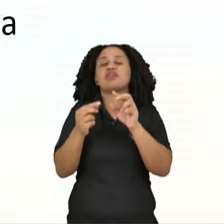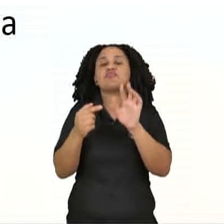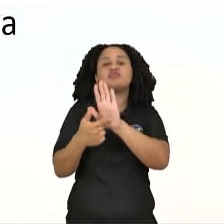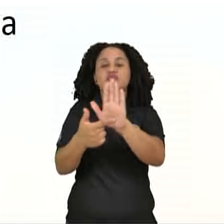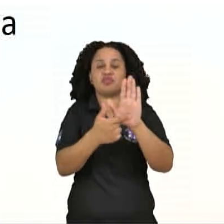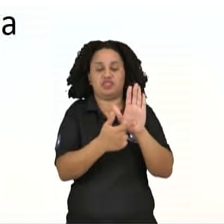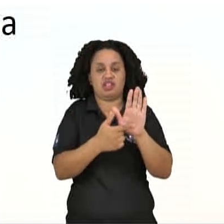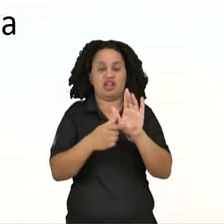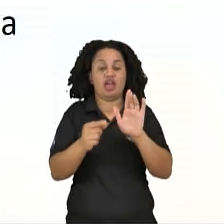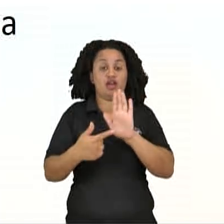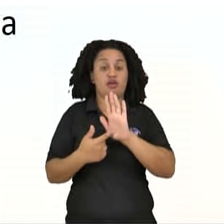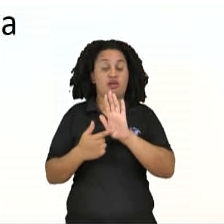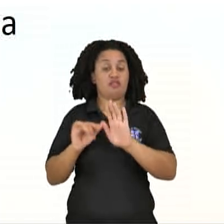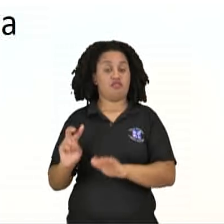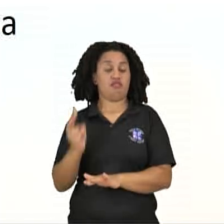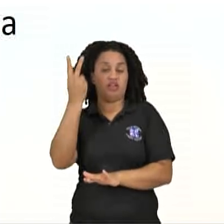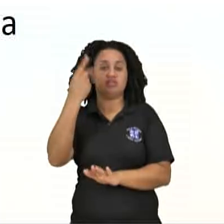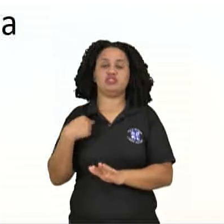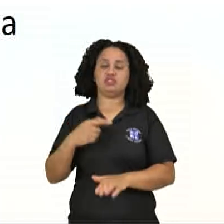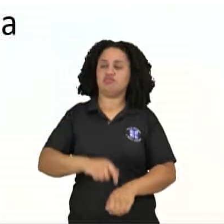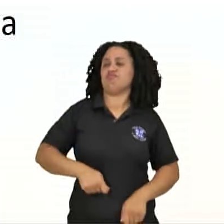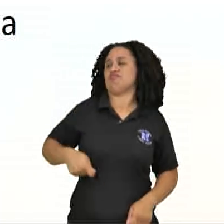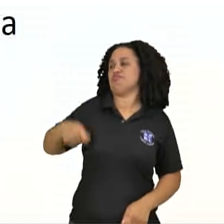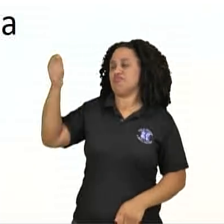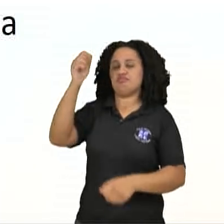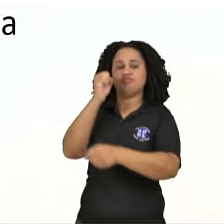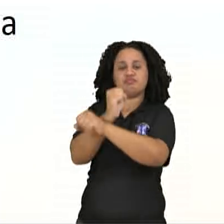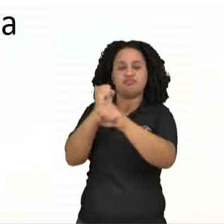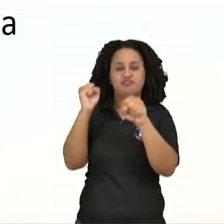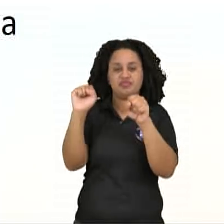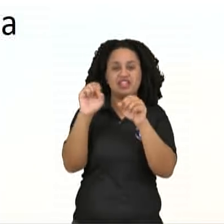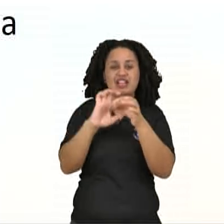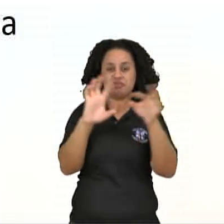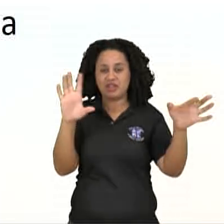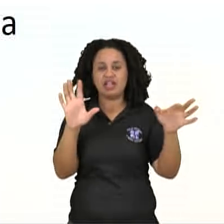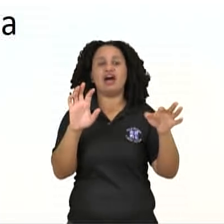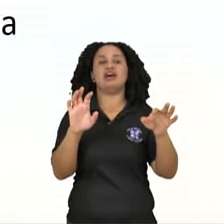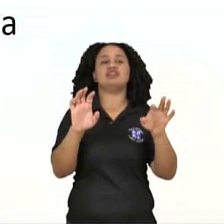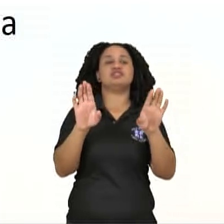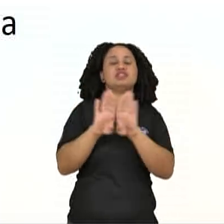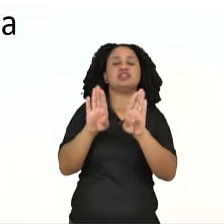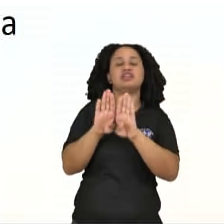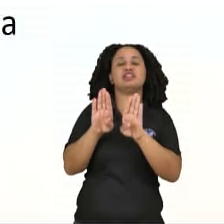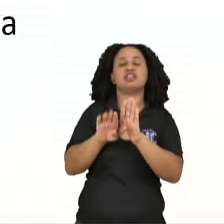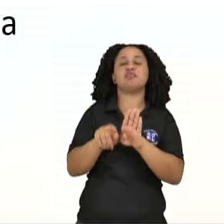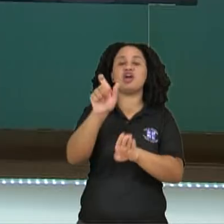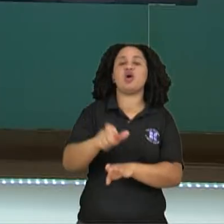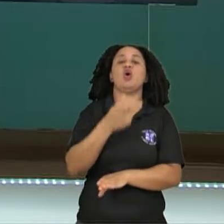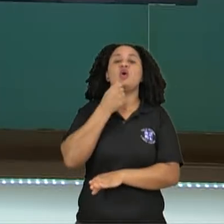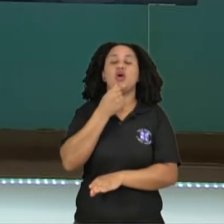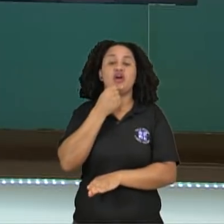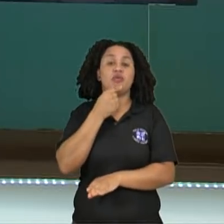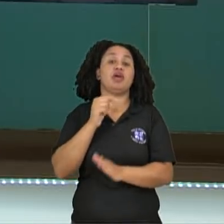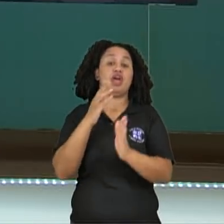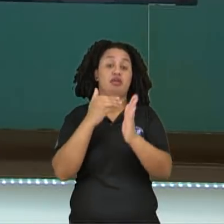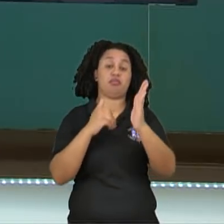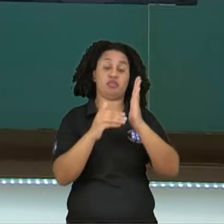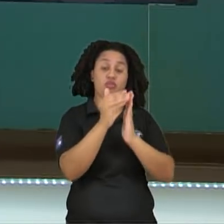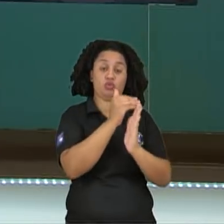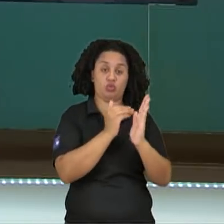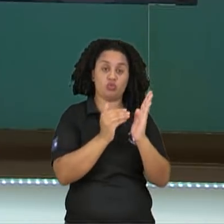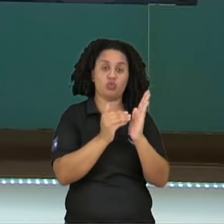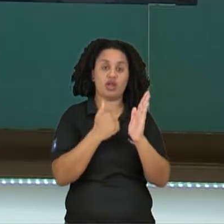a mito-construção de um herói. Aí entra, em 1889, vão lá, procuram nas pesquisas,